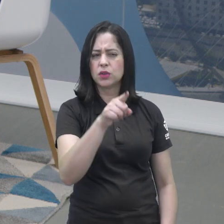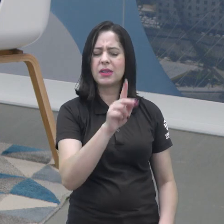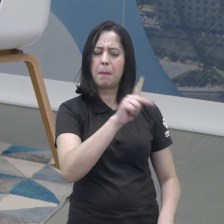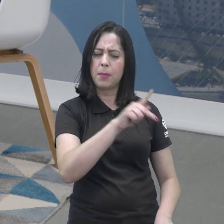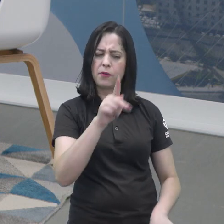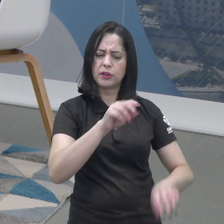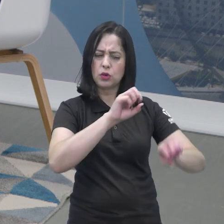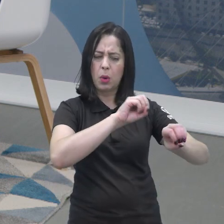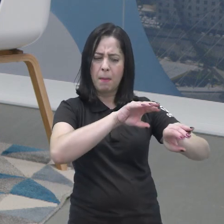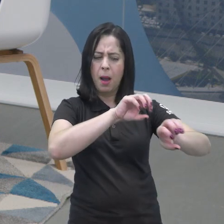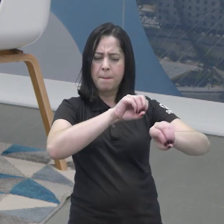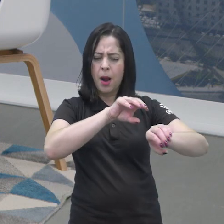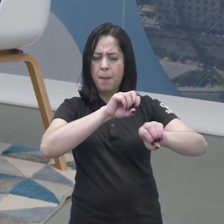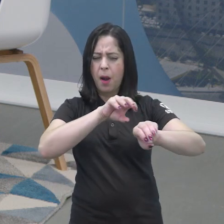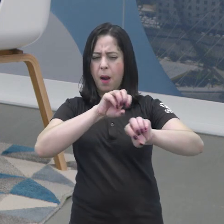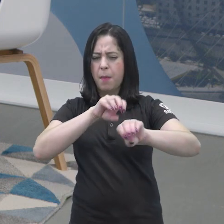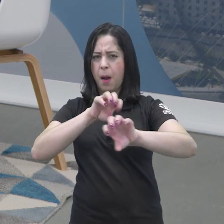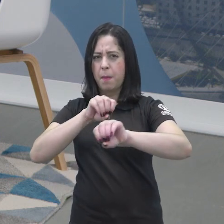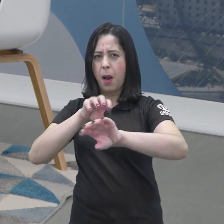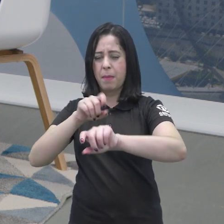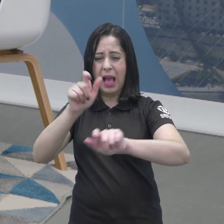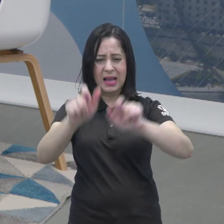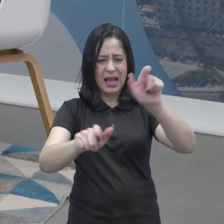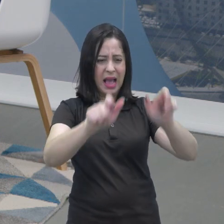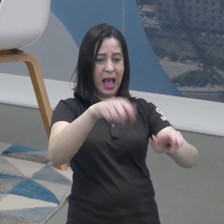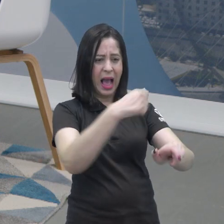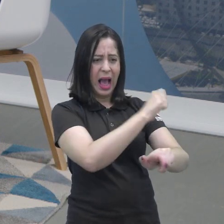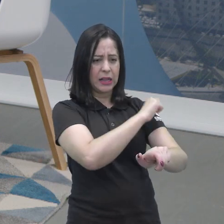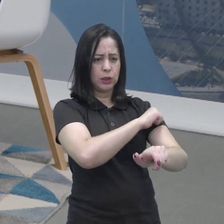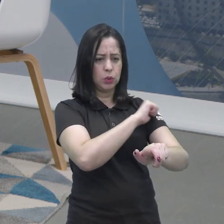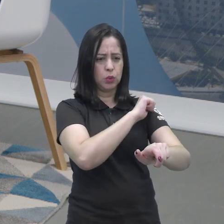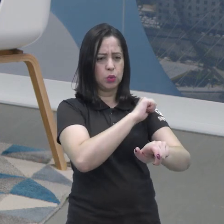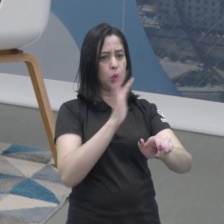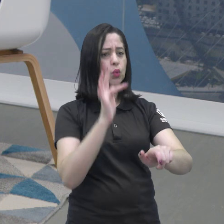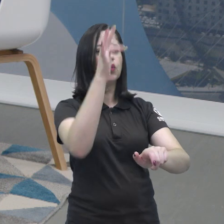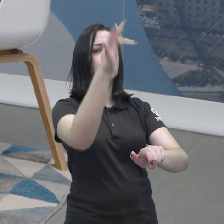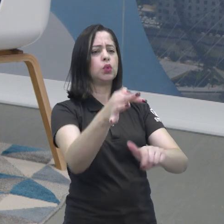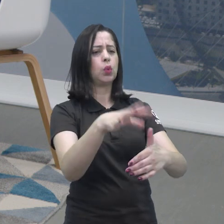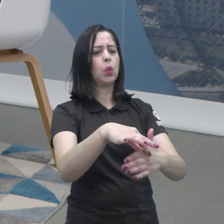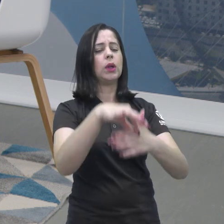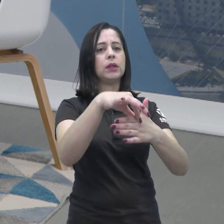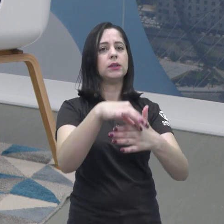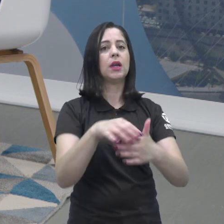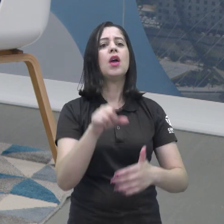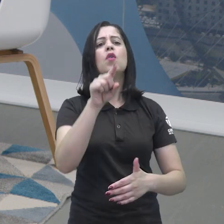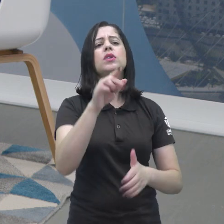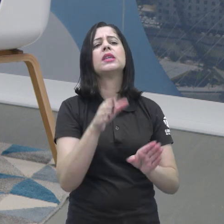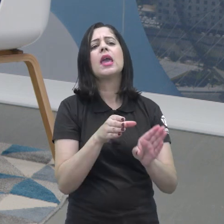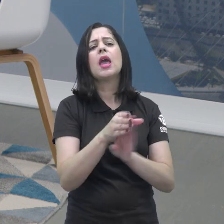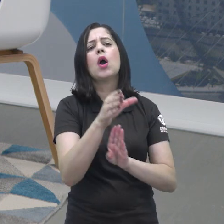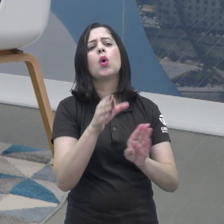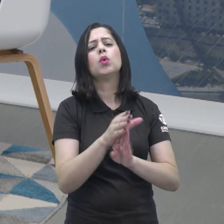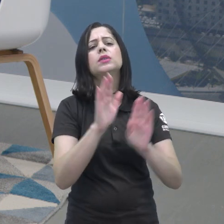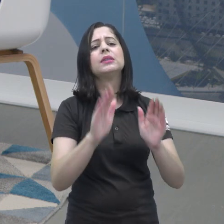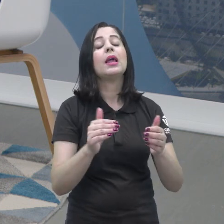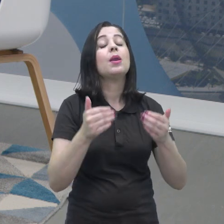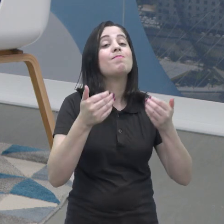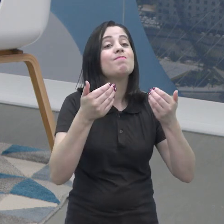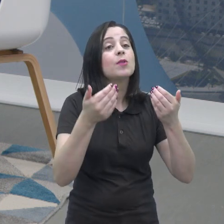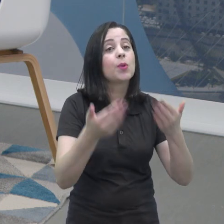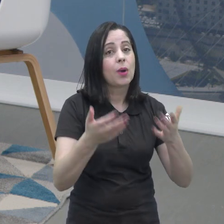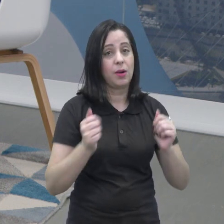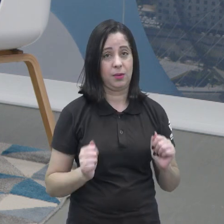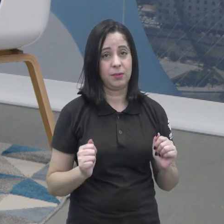ensinando alunos, ensinando novos líderes, ensinando futuros profissionais. Qual conselho você deixa para